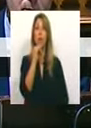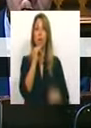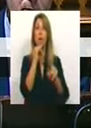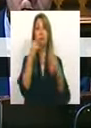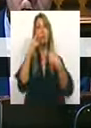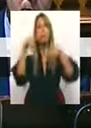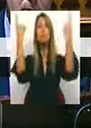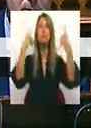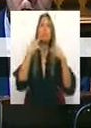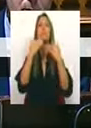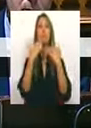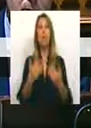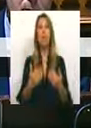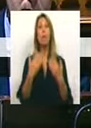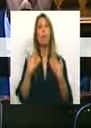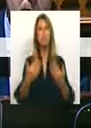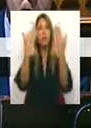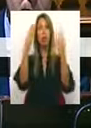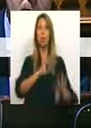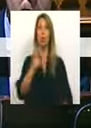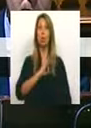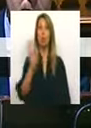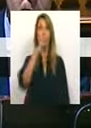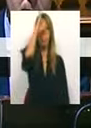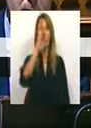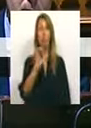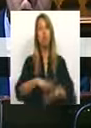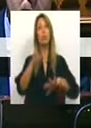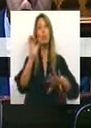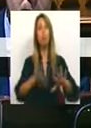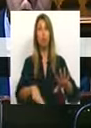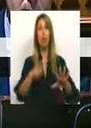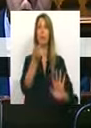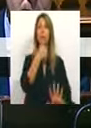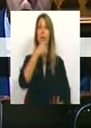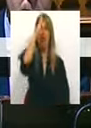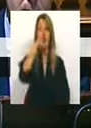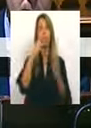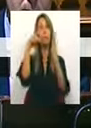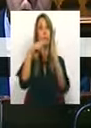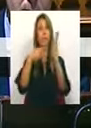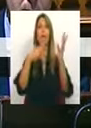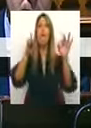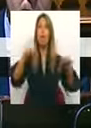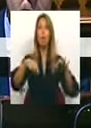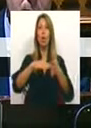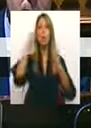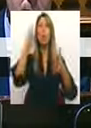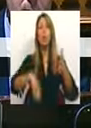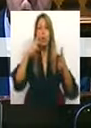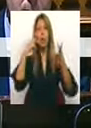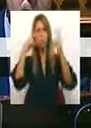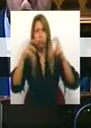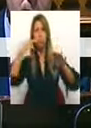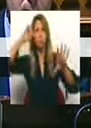e felicitava o Sr. Primeiro-Ministro pela decisão governamental, estou a citar, de rescindir os contratos para a prospeção e exploração